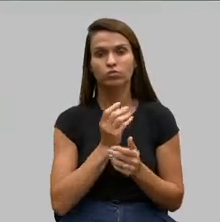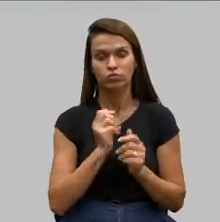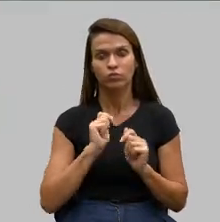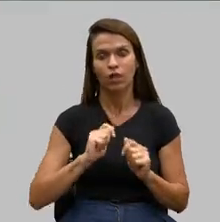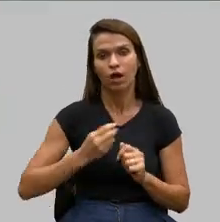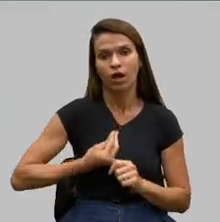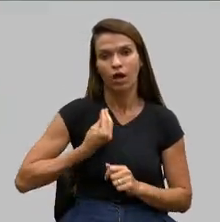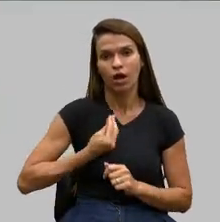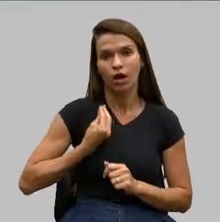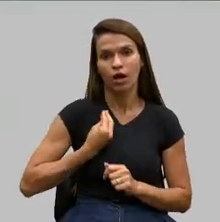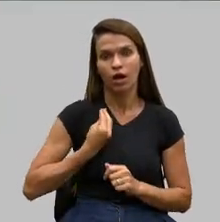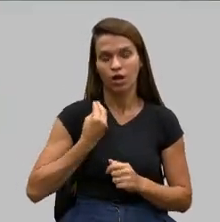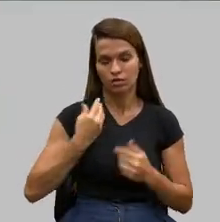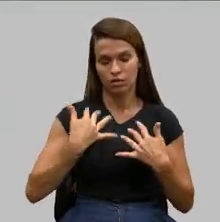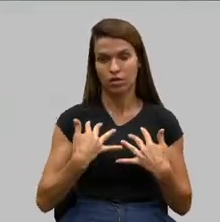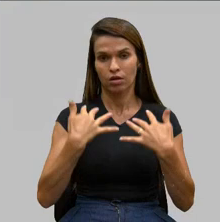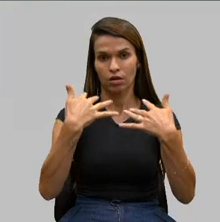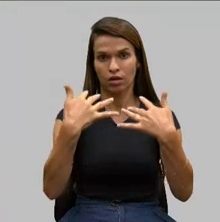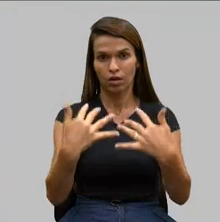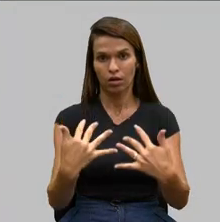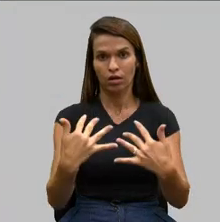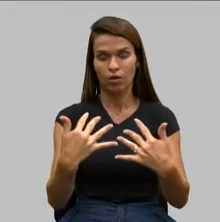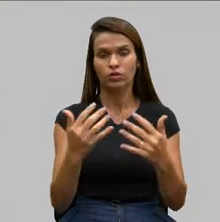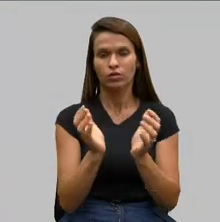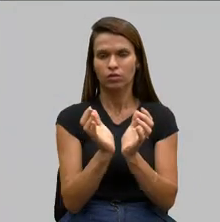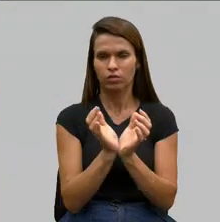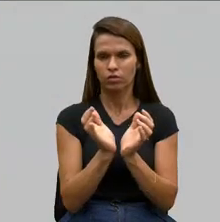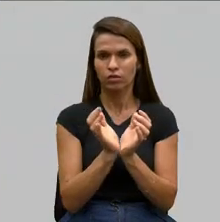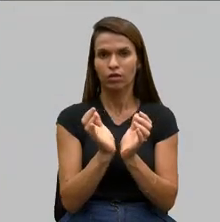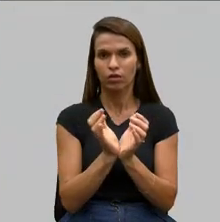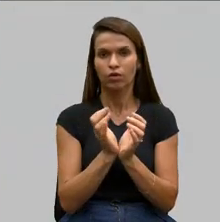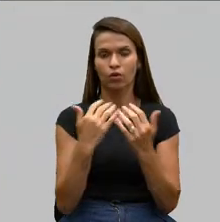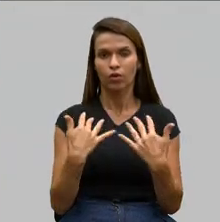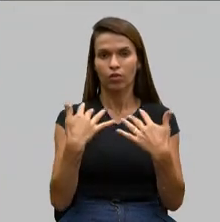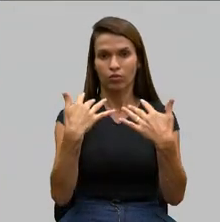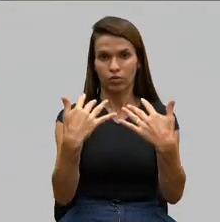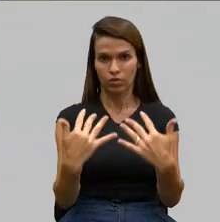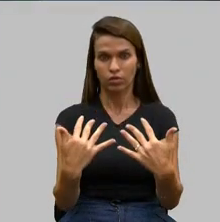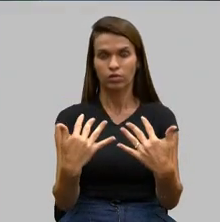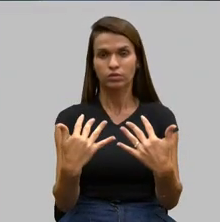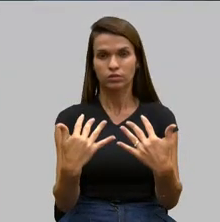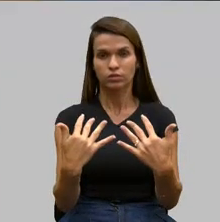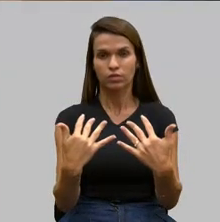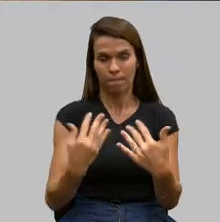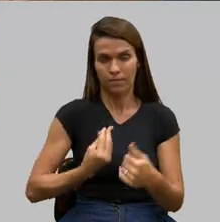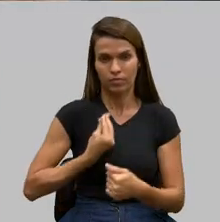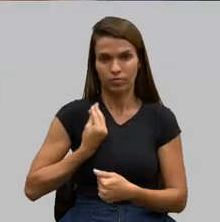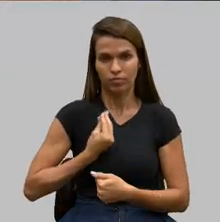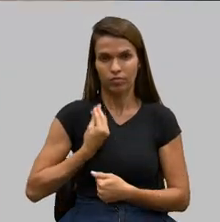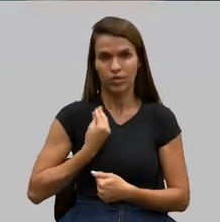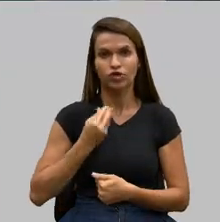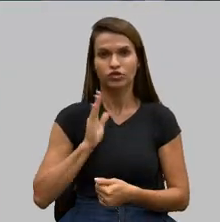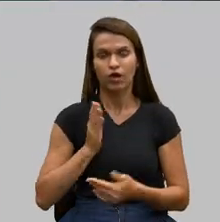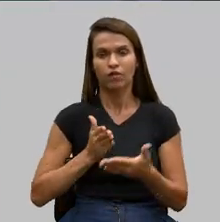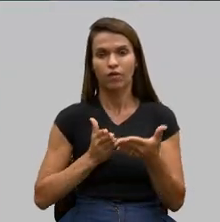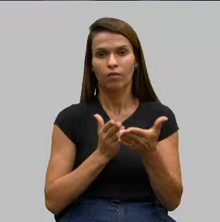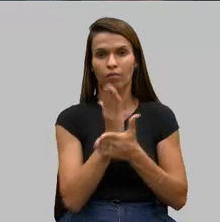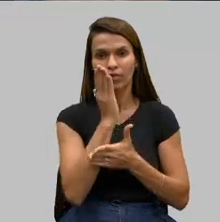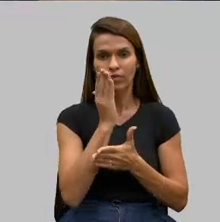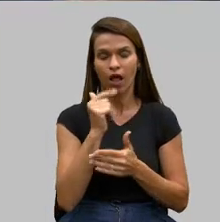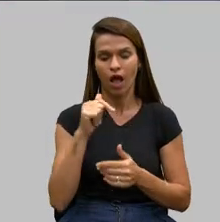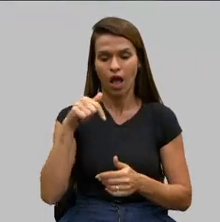convidar para essa comissão para essa audiência que já foi eh aprovada aqui na